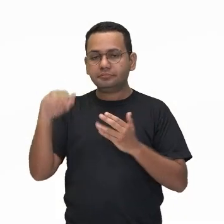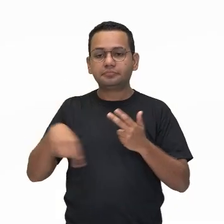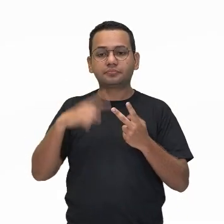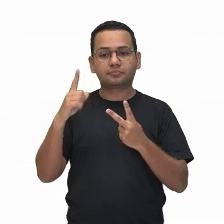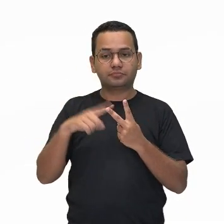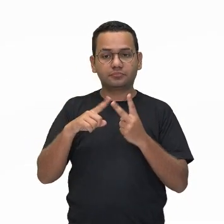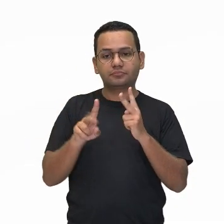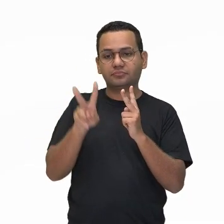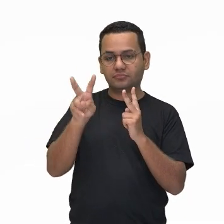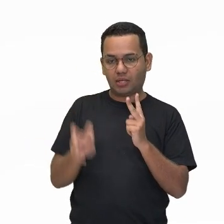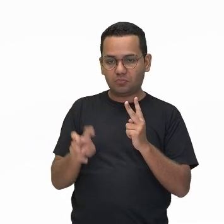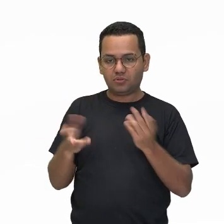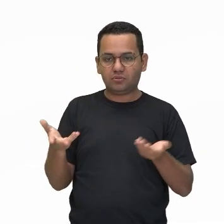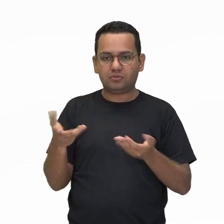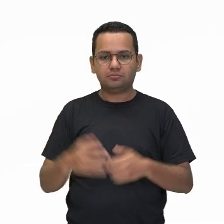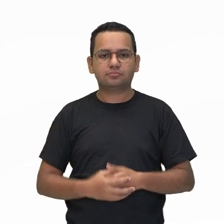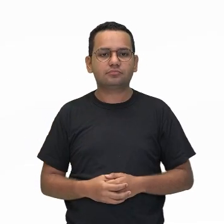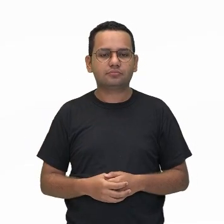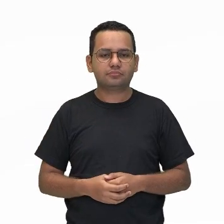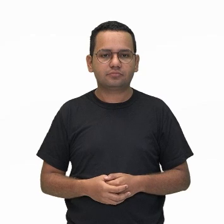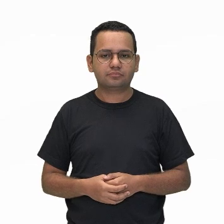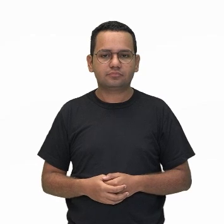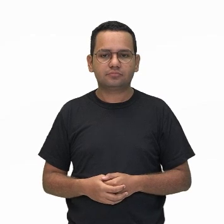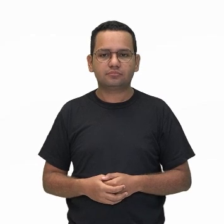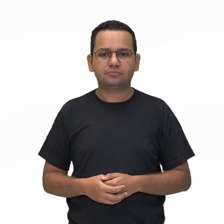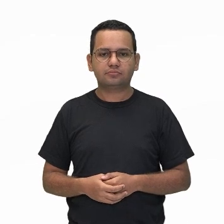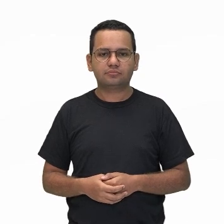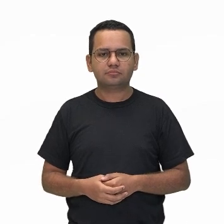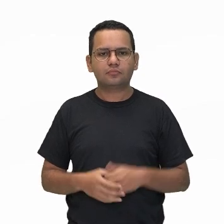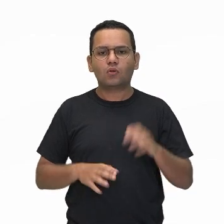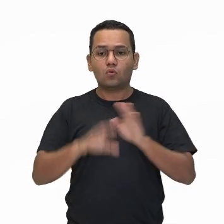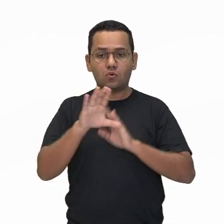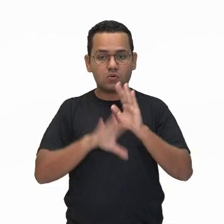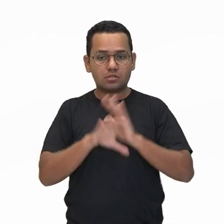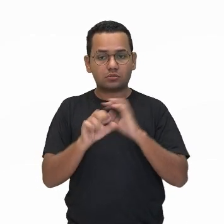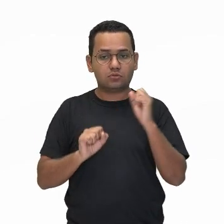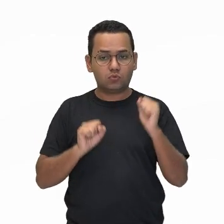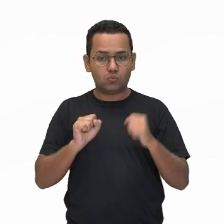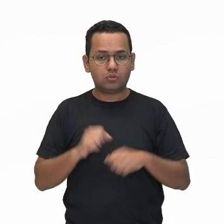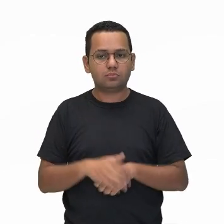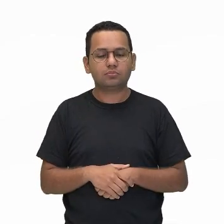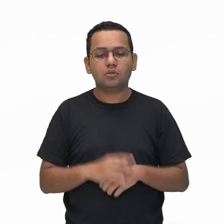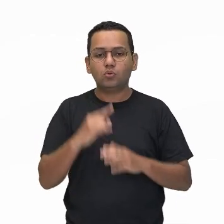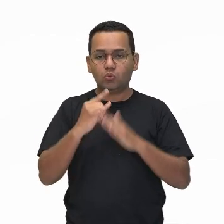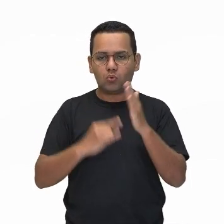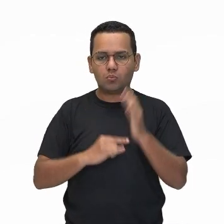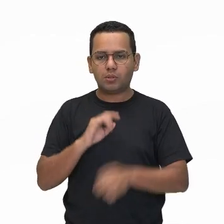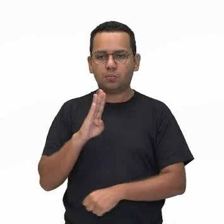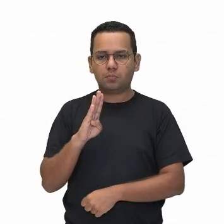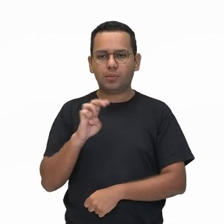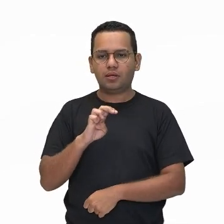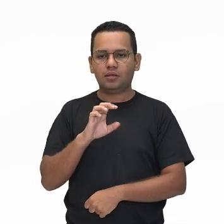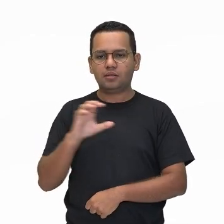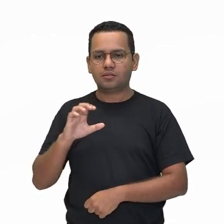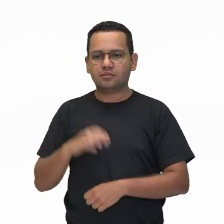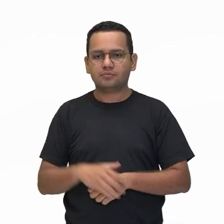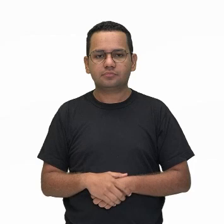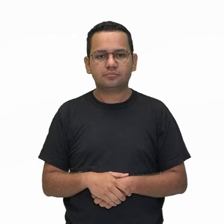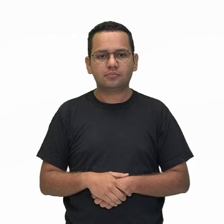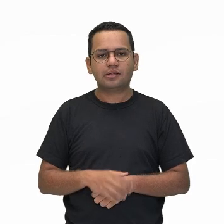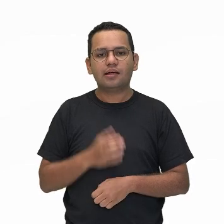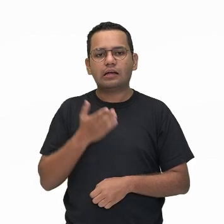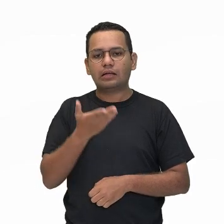lutas e vamos ver qual é a sua definição então segundo a bncc lutas são